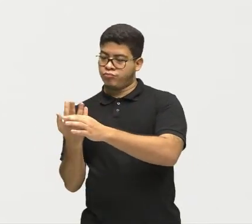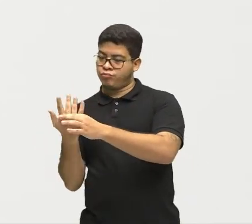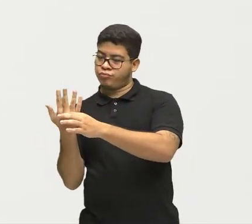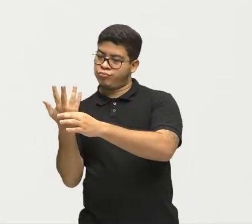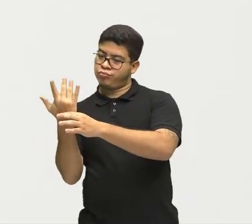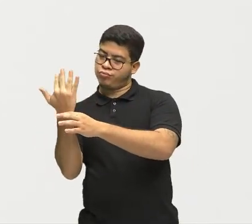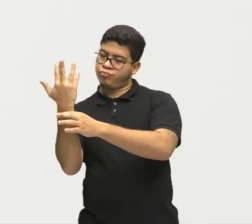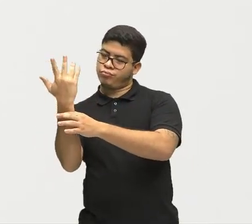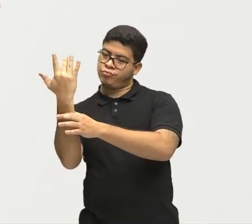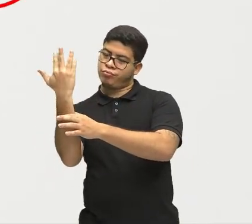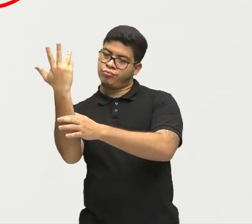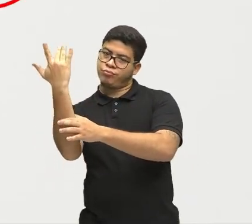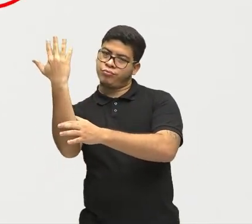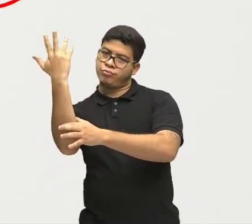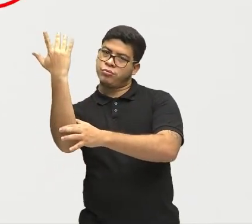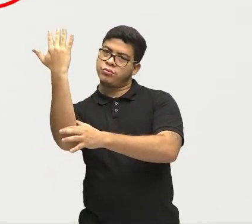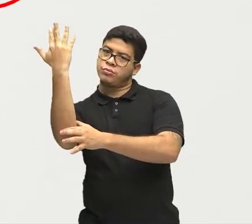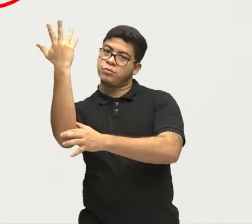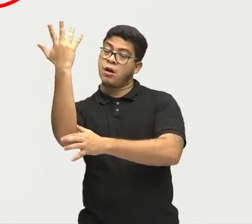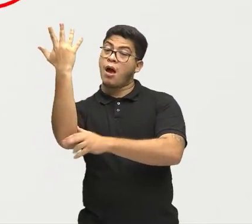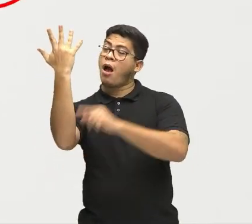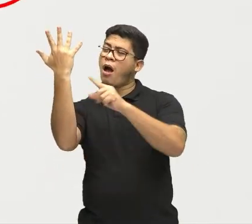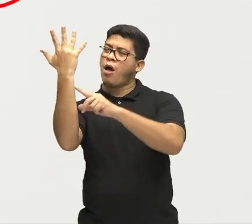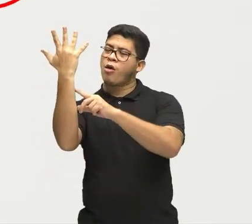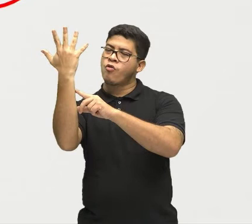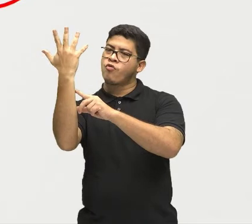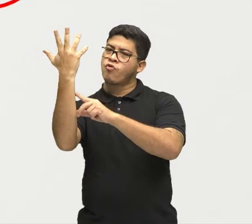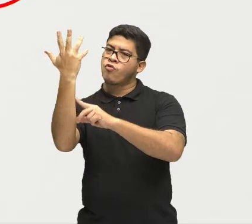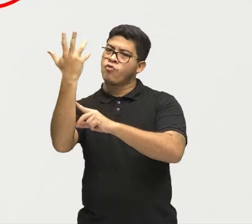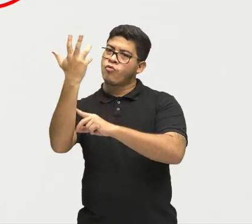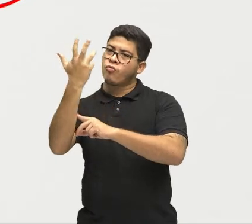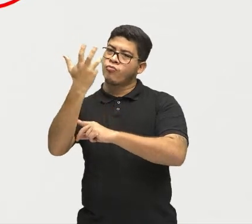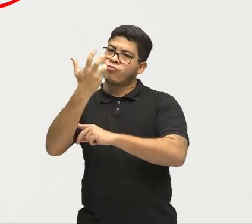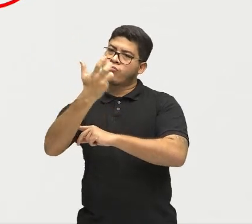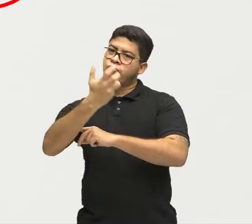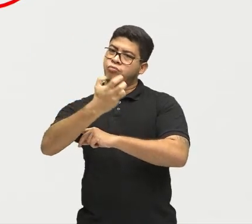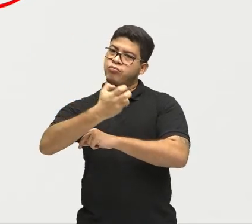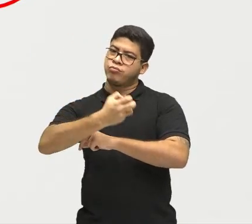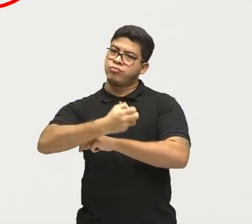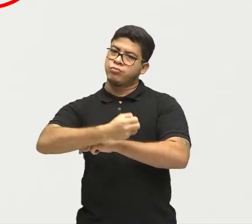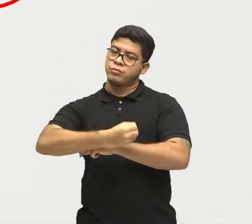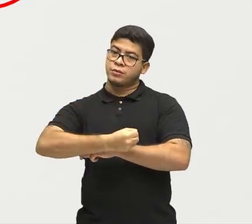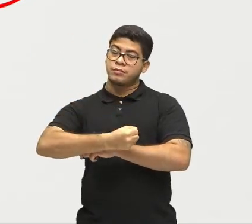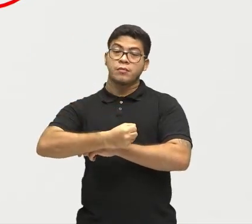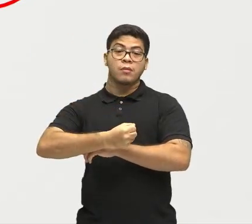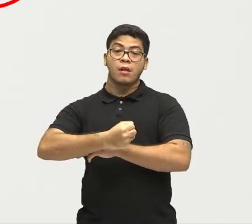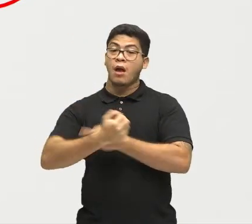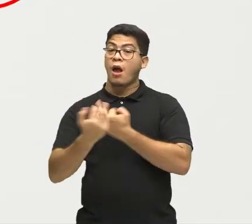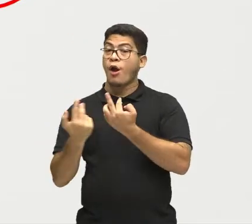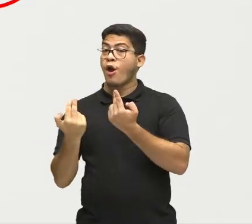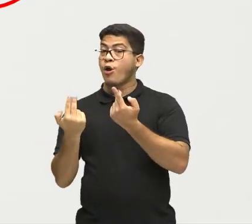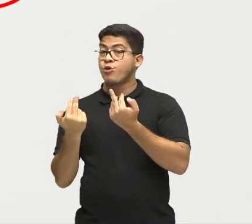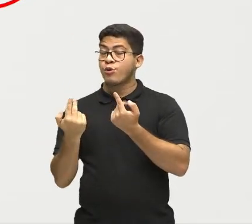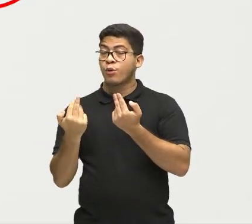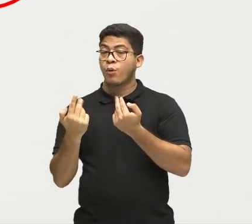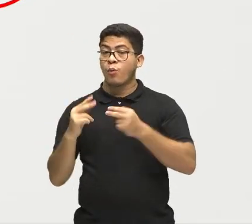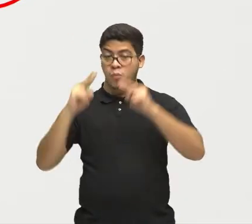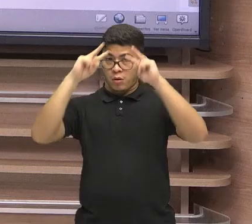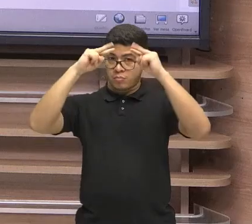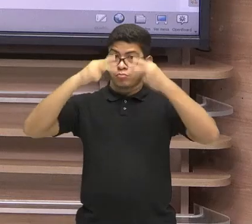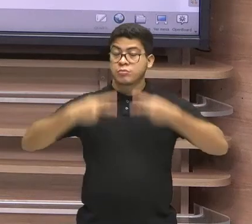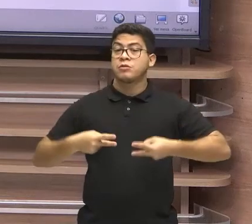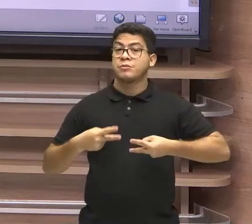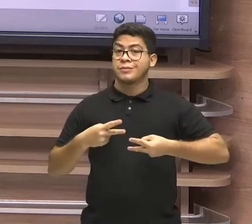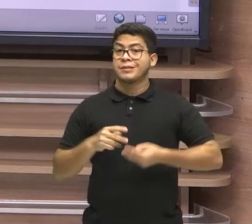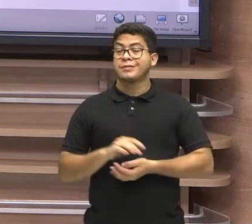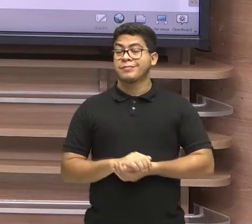condições favoráveis e também, como nós seres humanos, há também o envelhecimento e a morte dessas plantas.